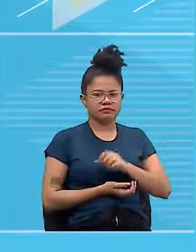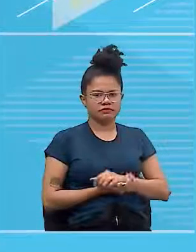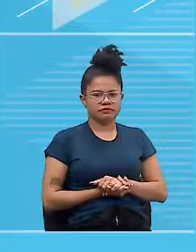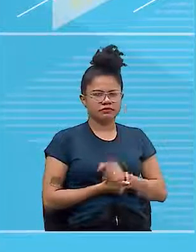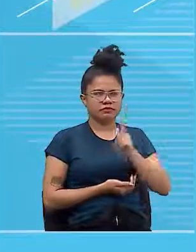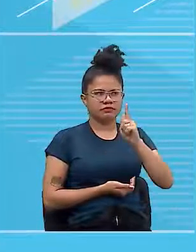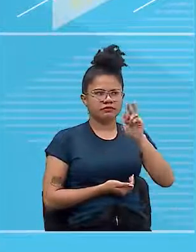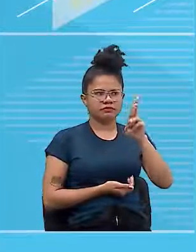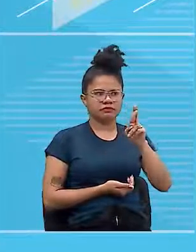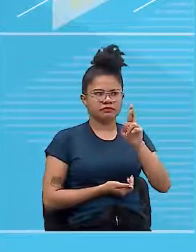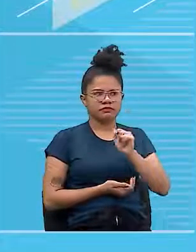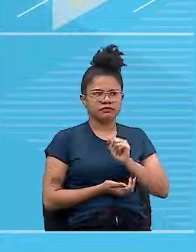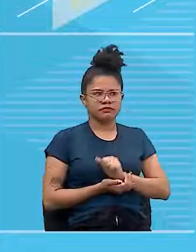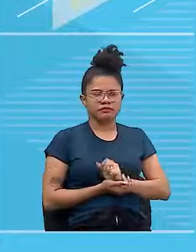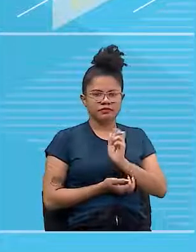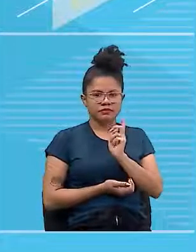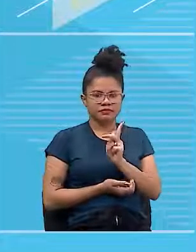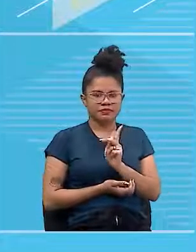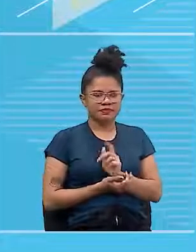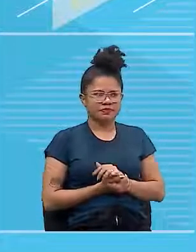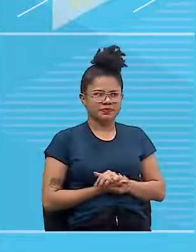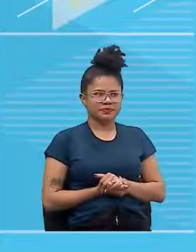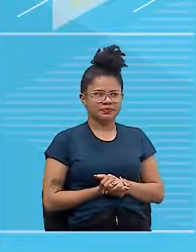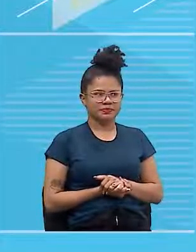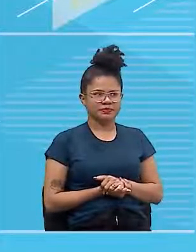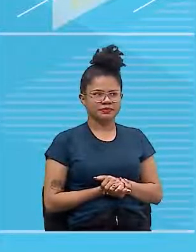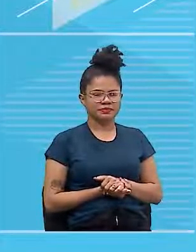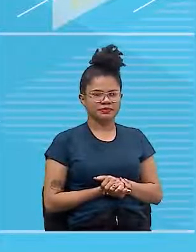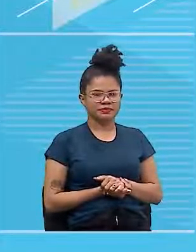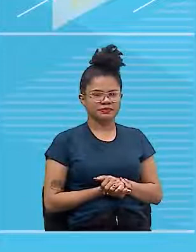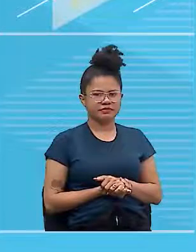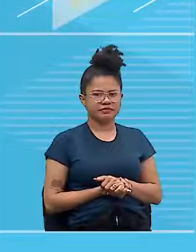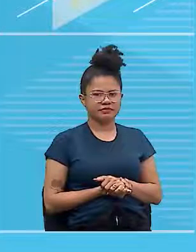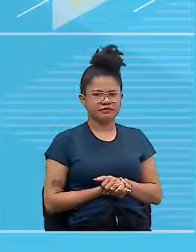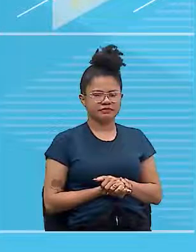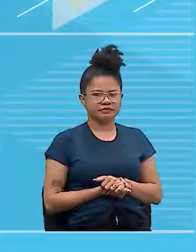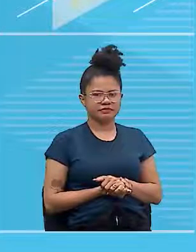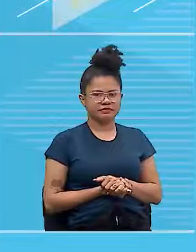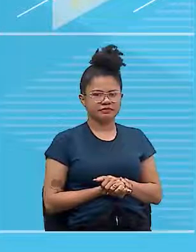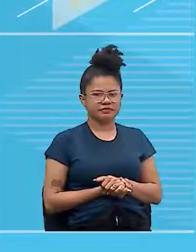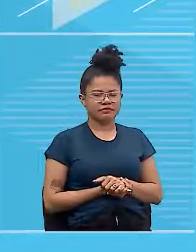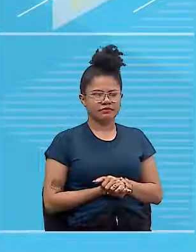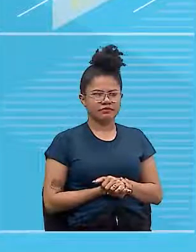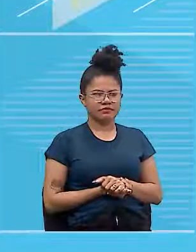3,5 gramas tá bom Oi beleza